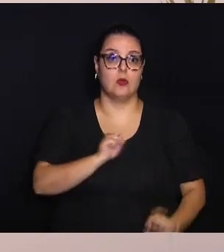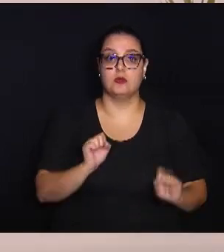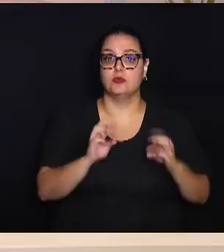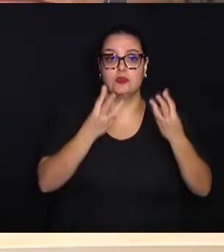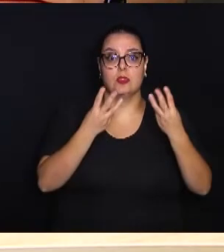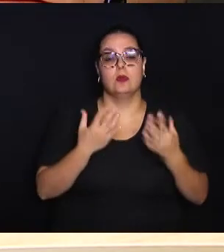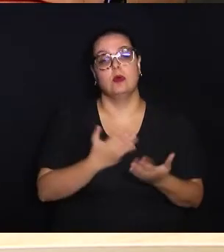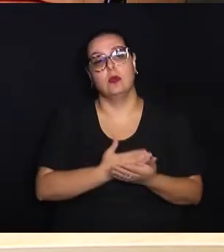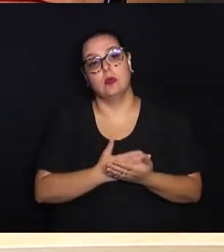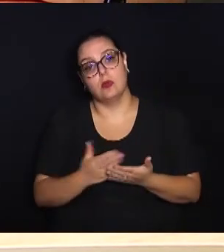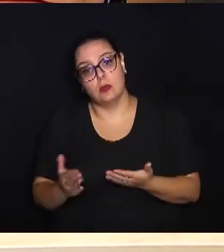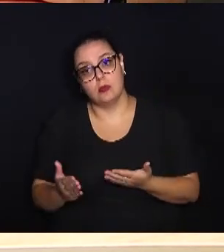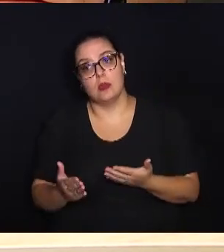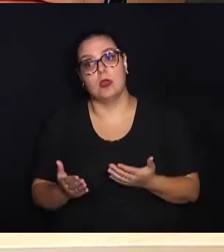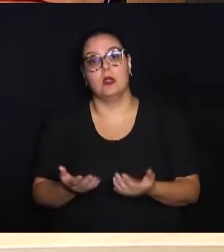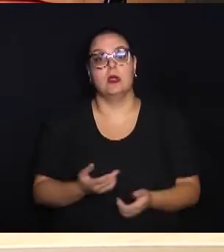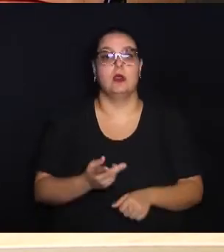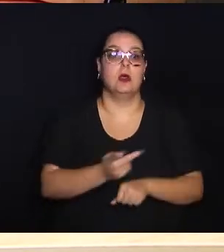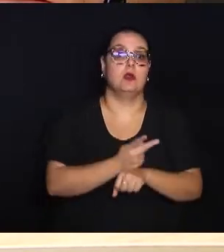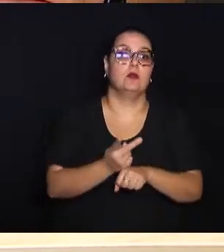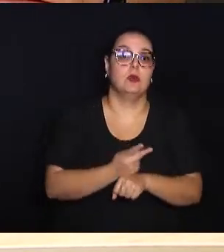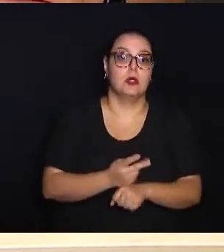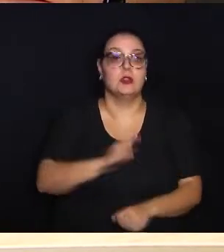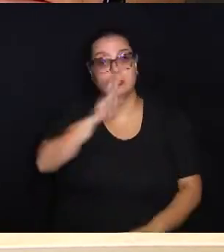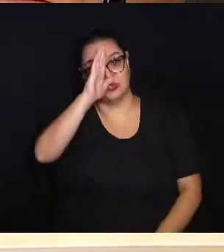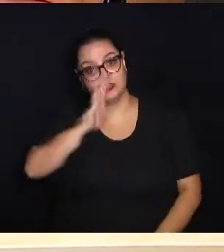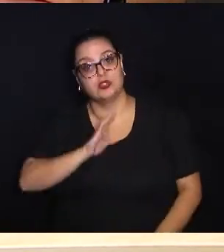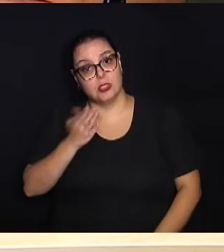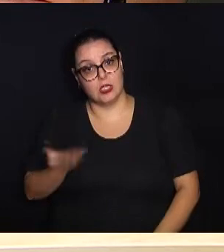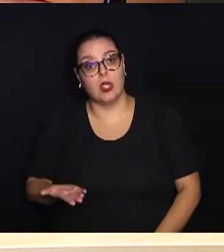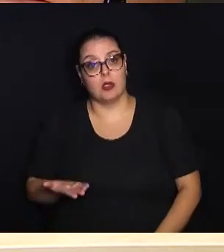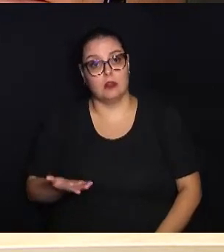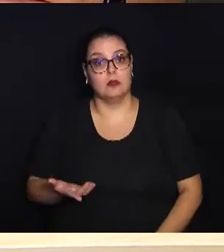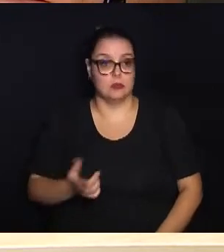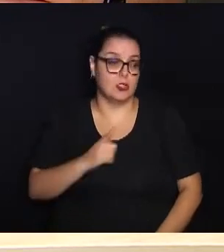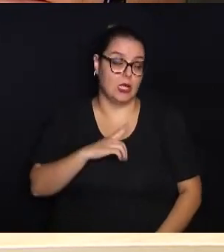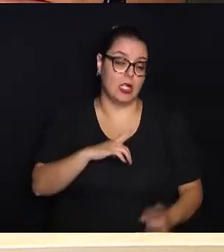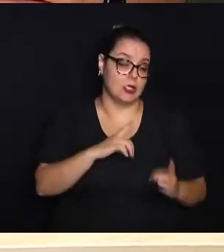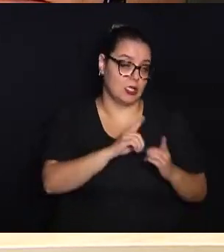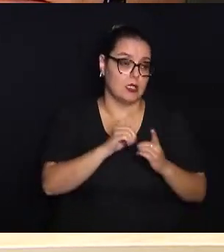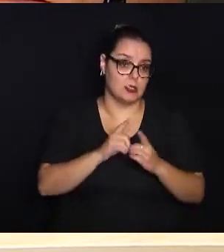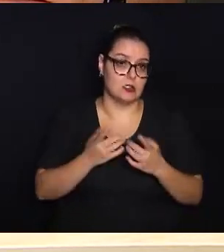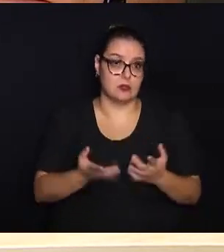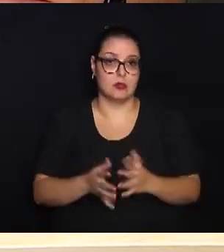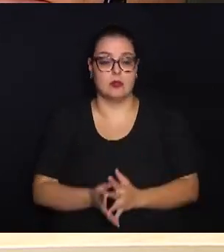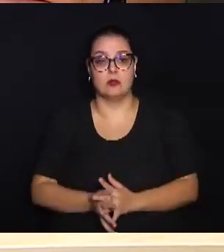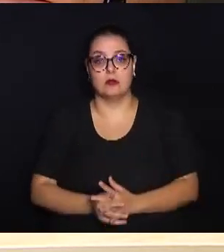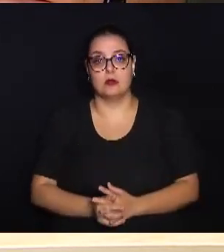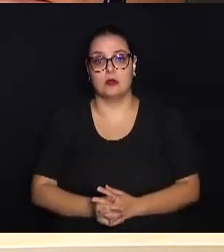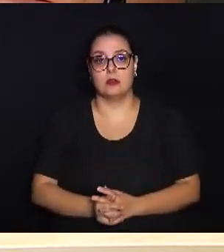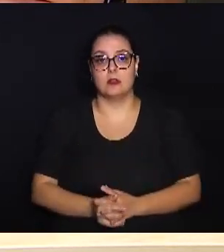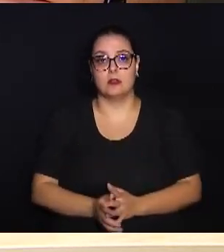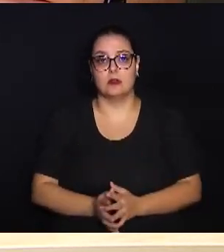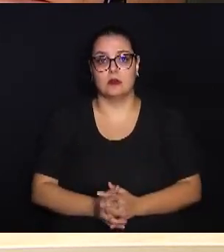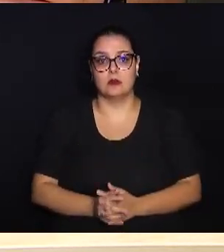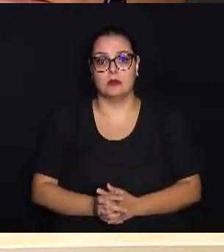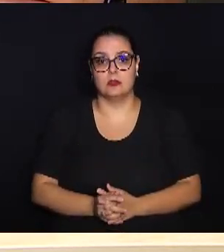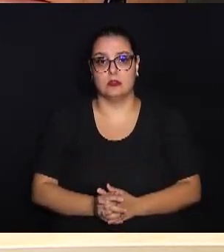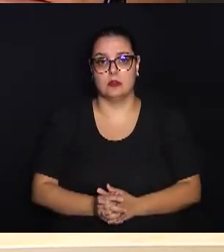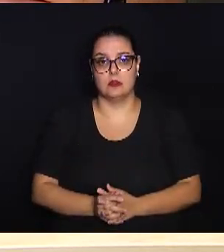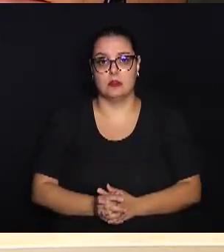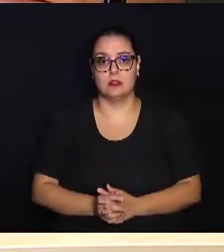de show. Então vai começar a buscar espetáculos que contemplem